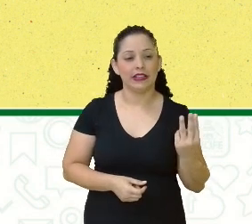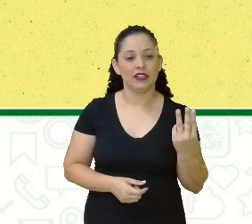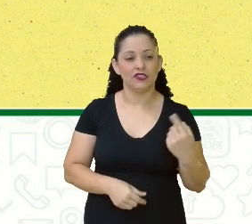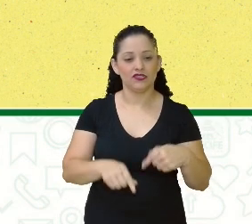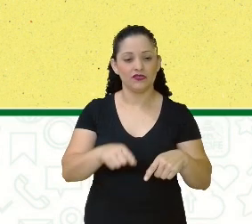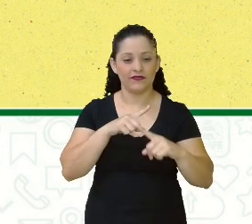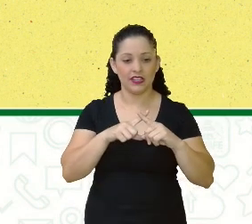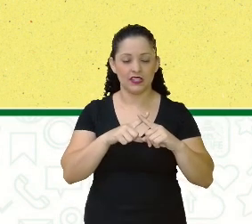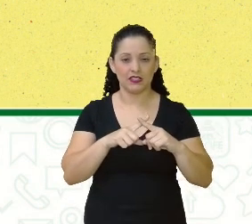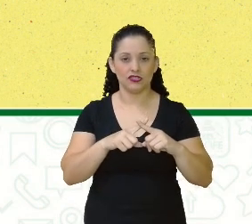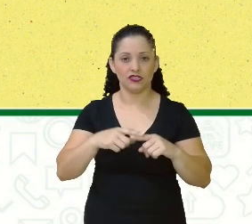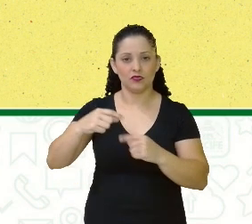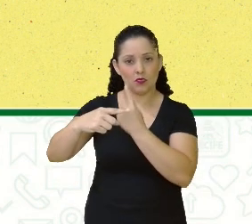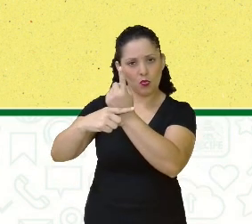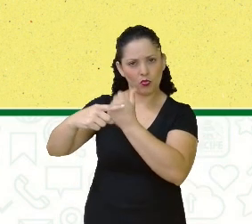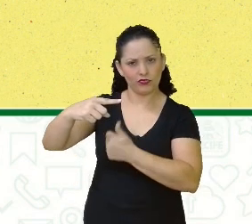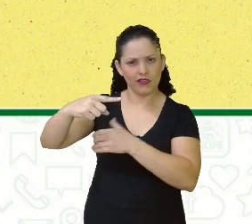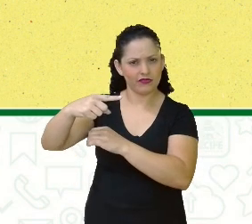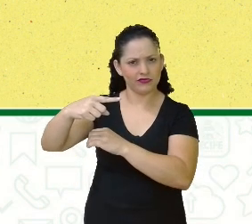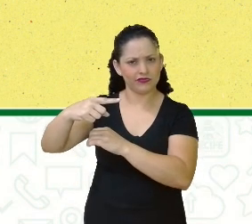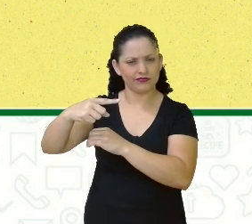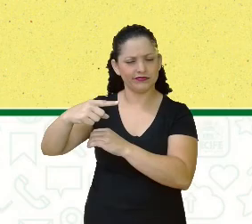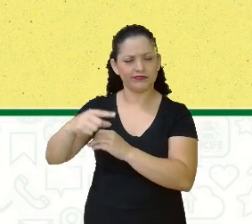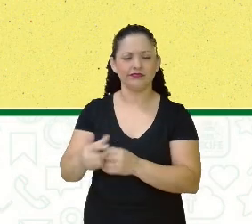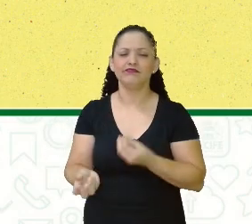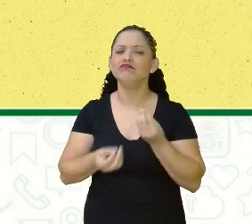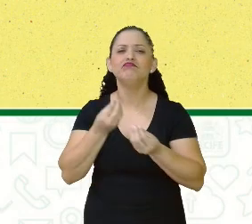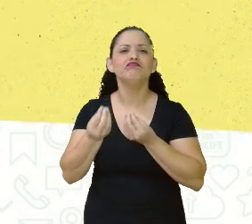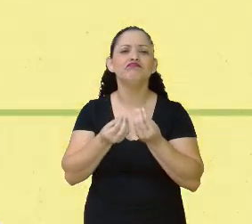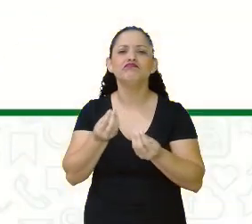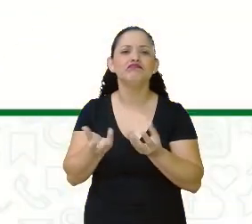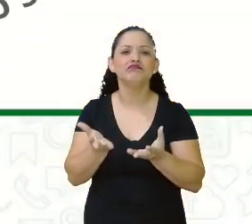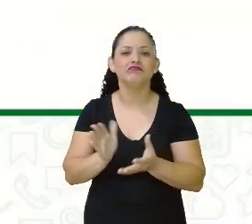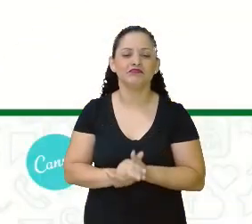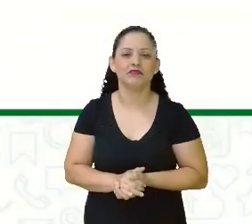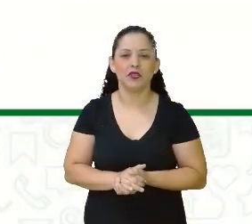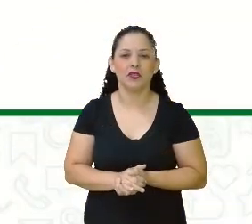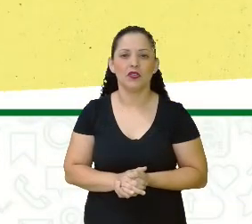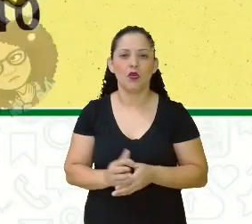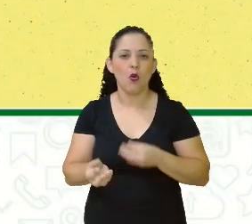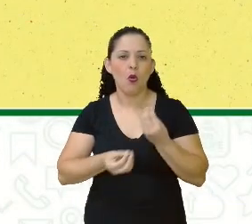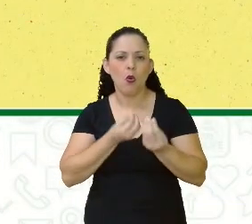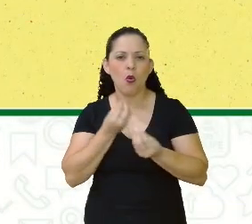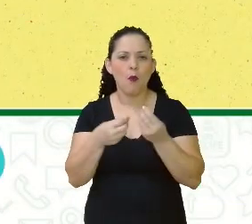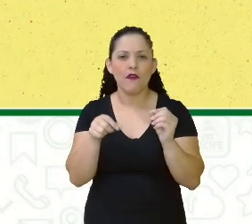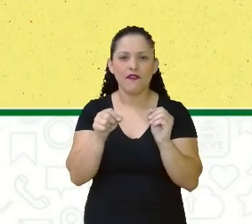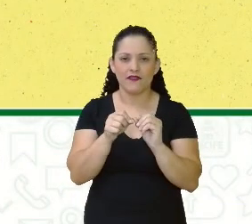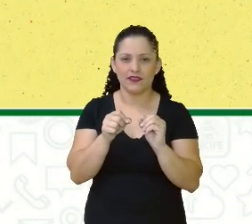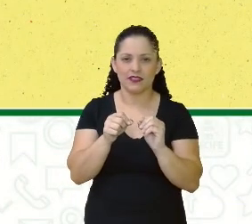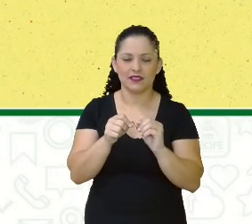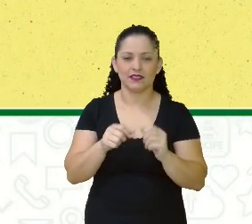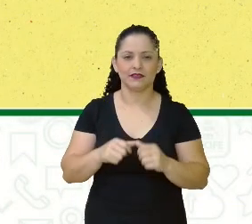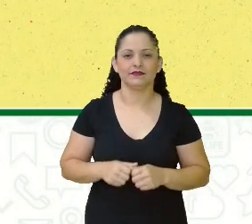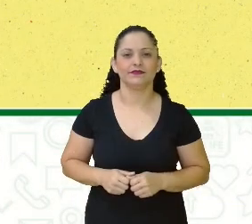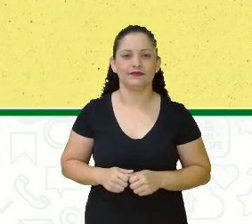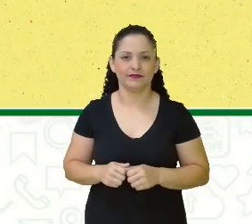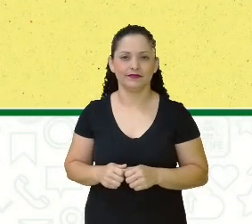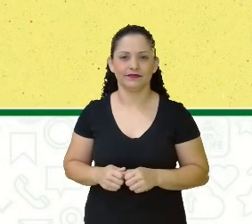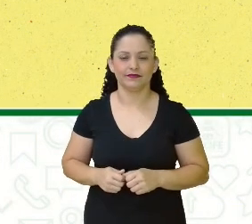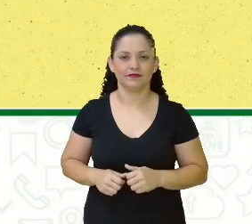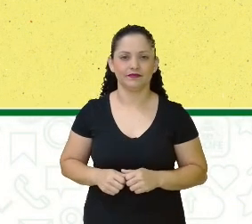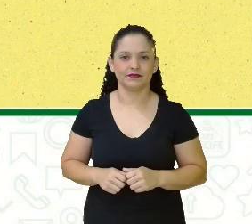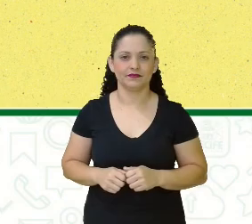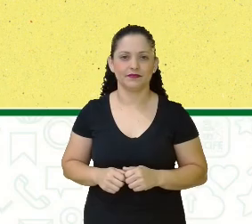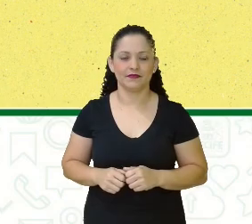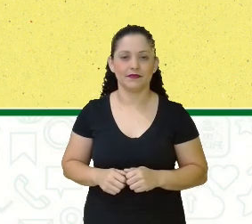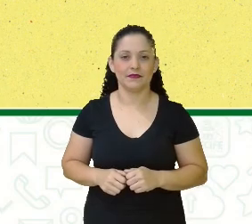1/10? Hã? Como seria 3 vezes 1/10? Como que eu vou fazer isso? Então,